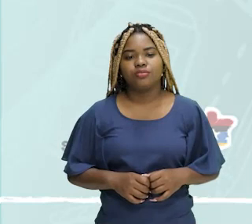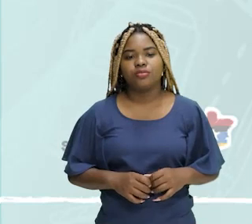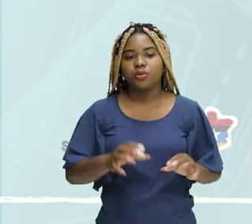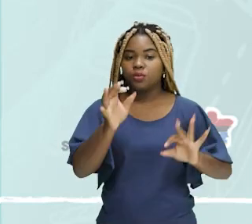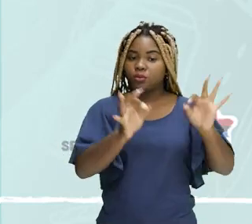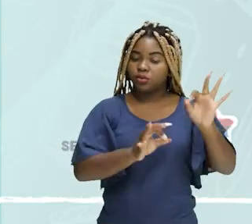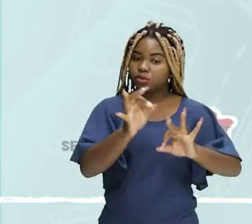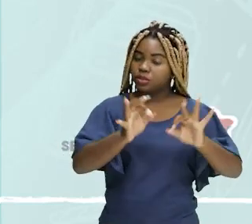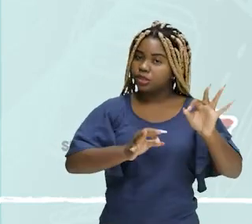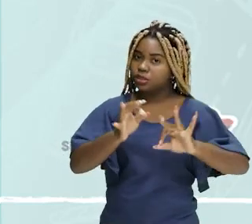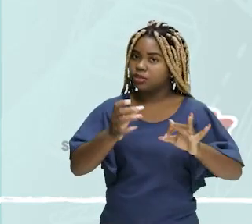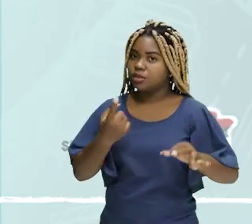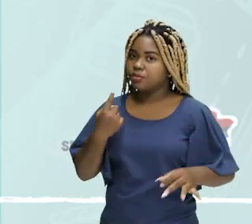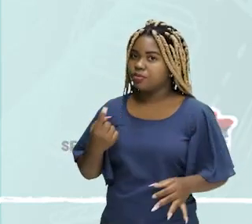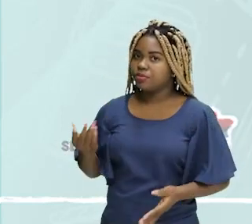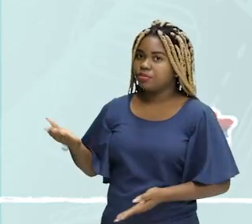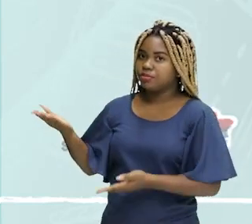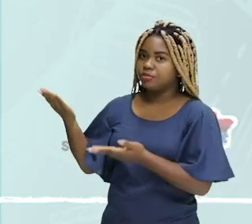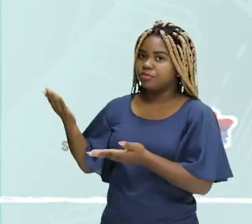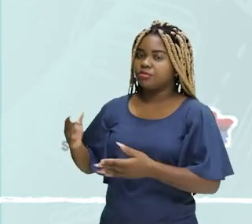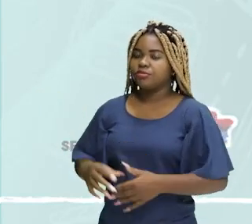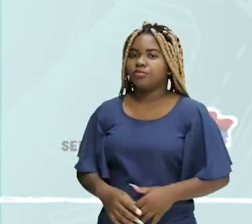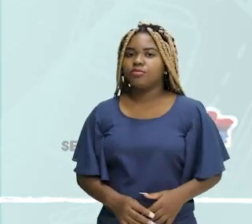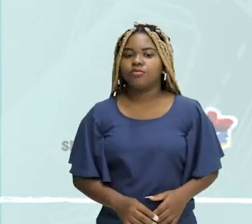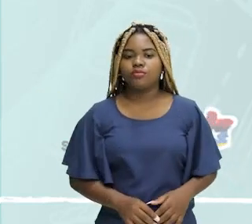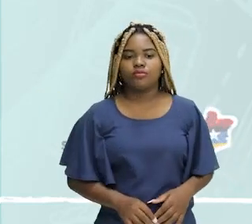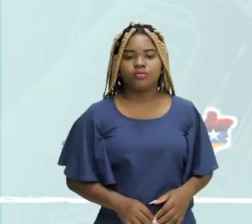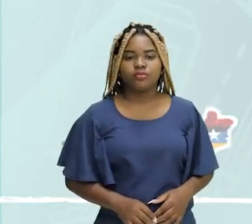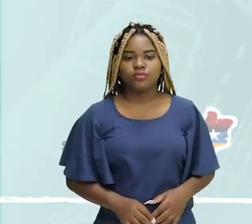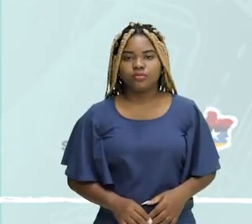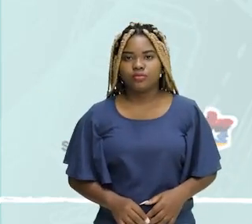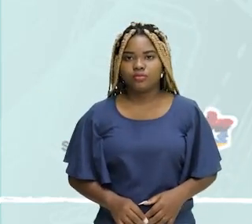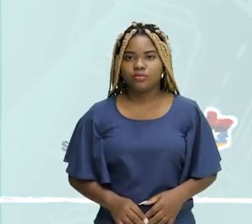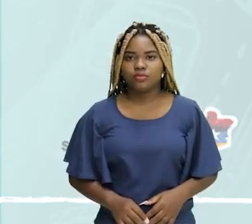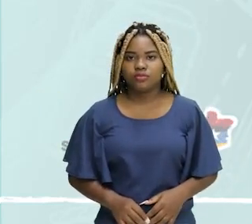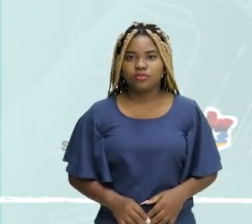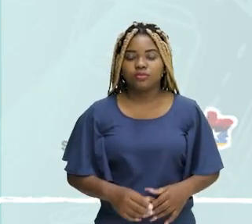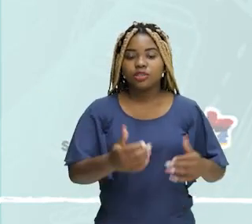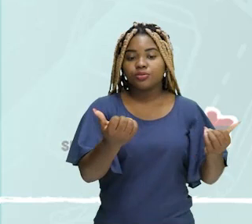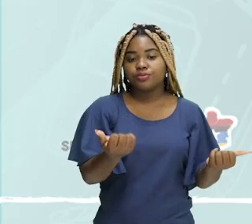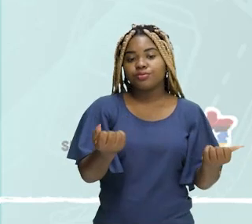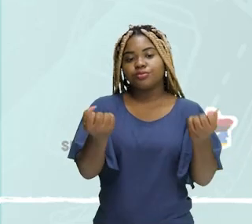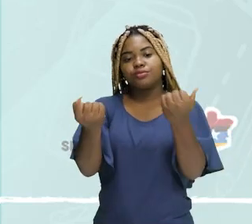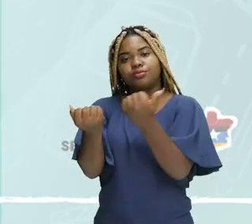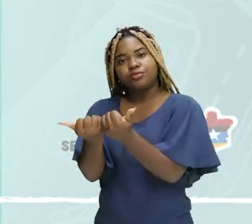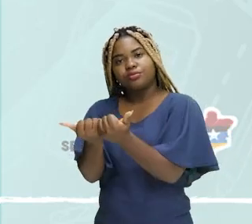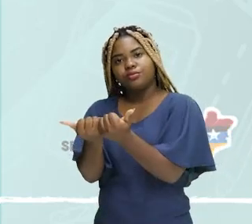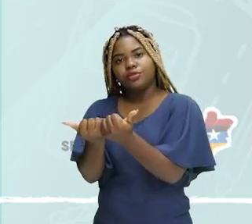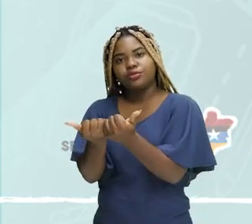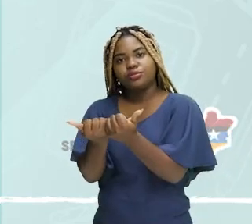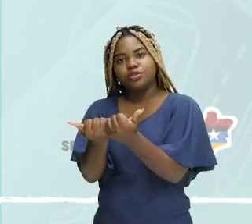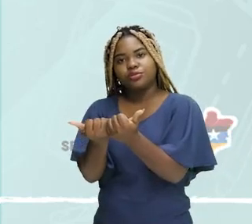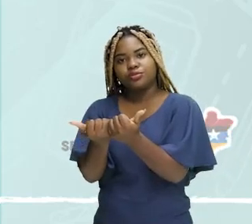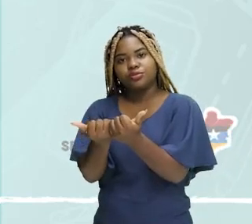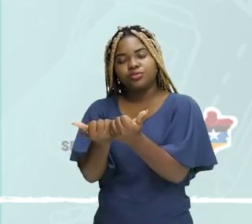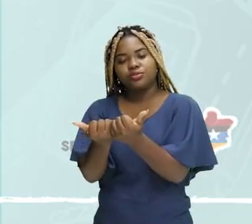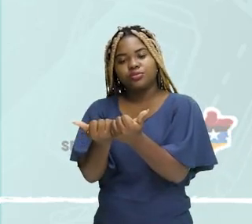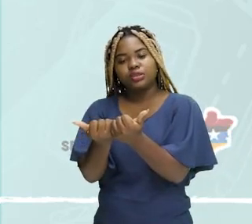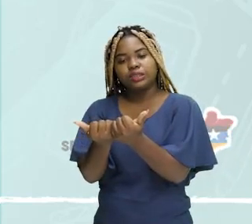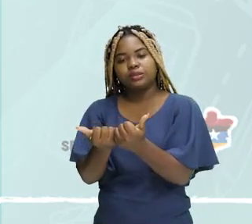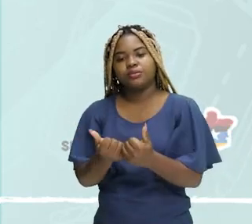a equação, ok? E já substituí, já coloquei para vocês